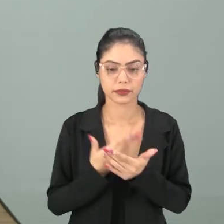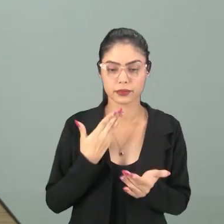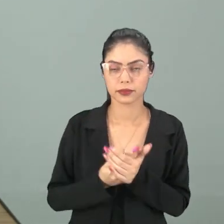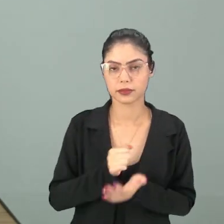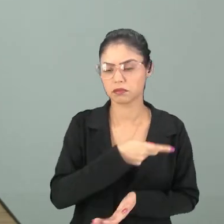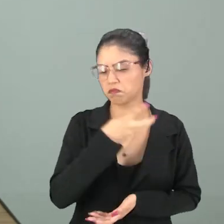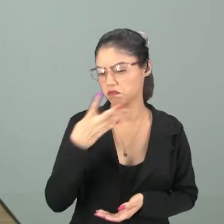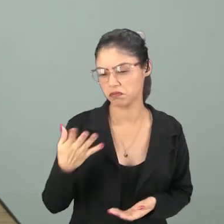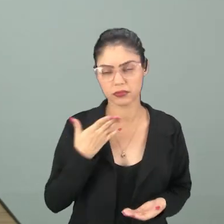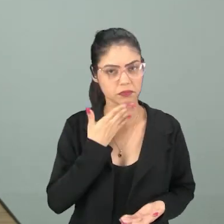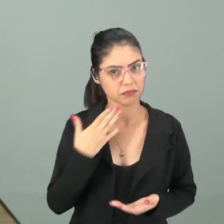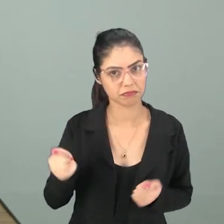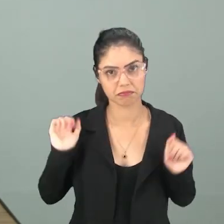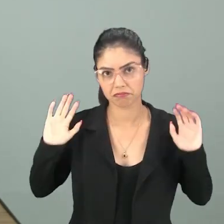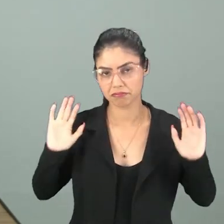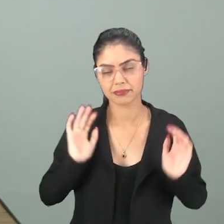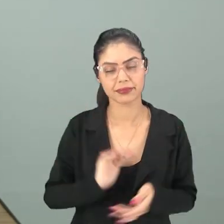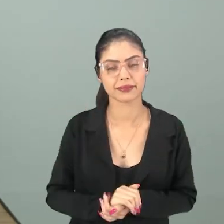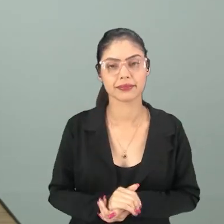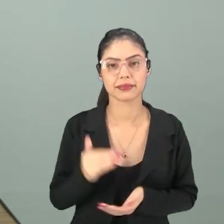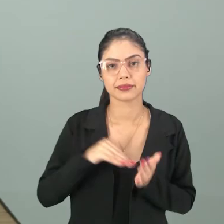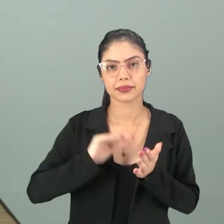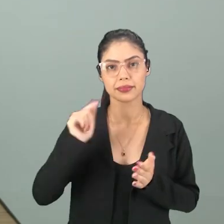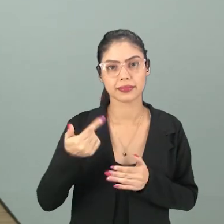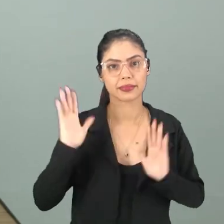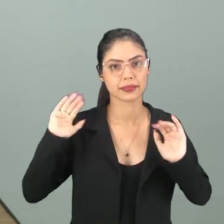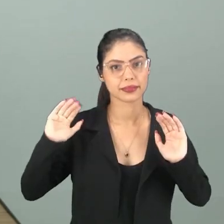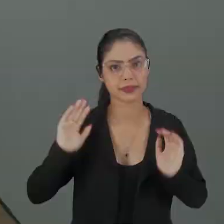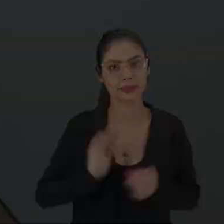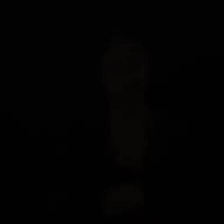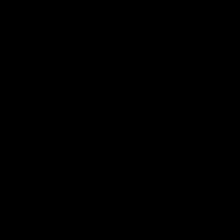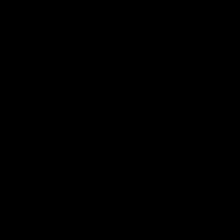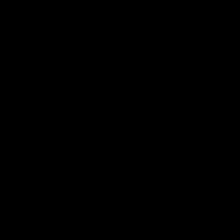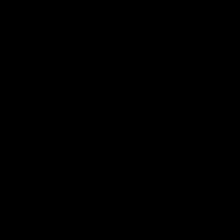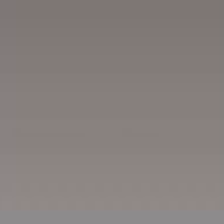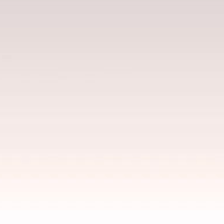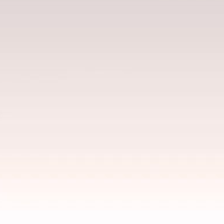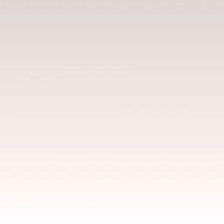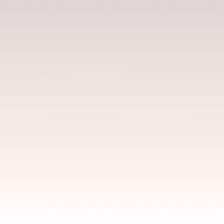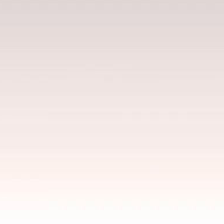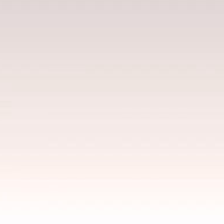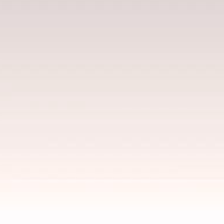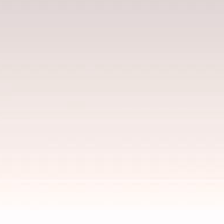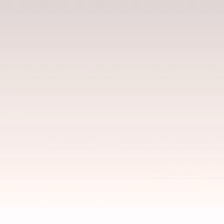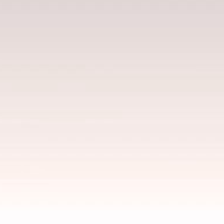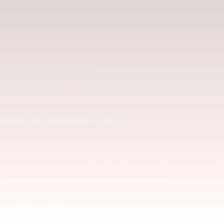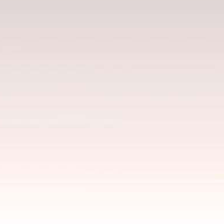quantas vezes você achar necessário. Até mais!